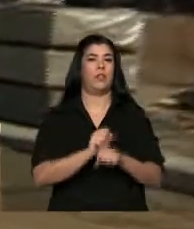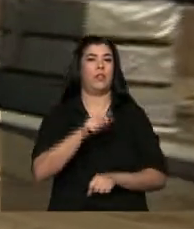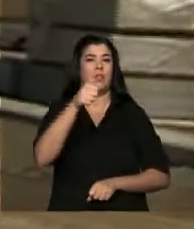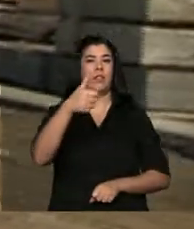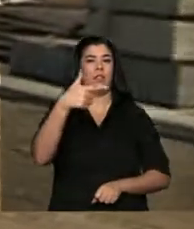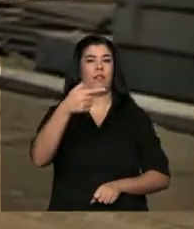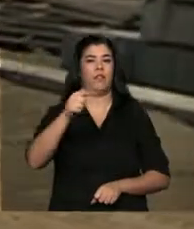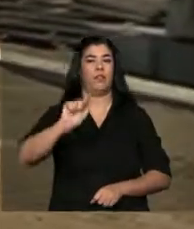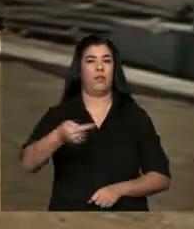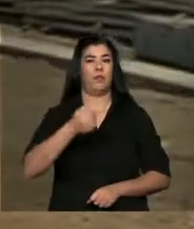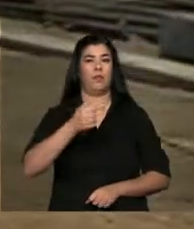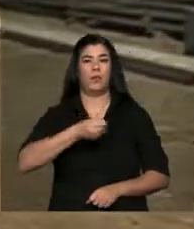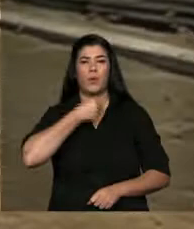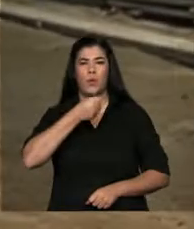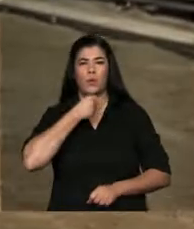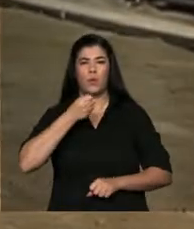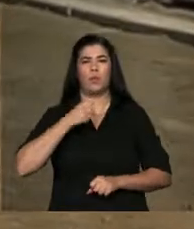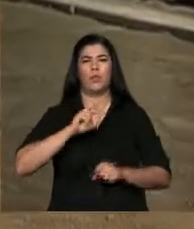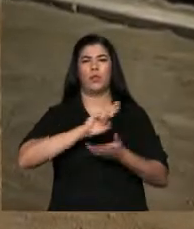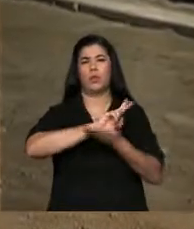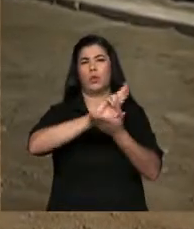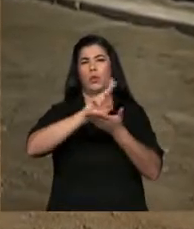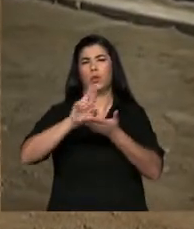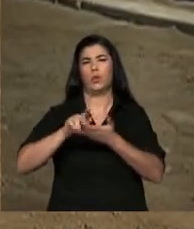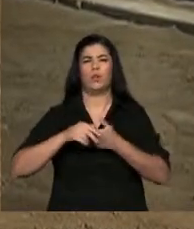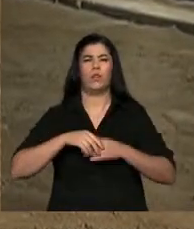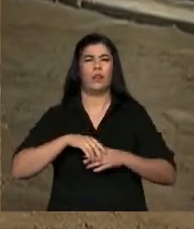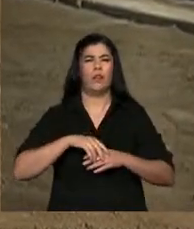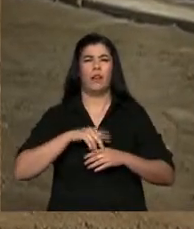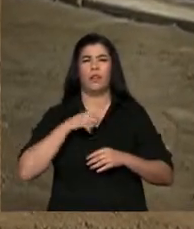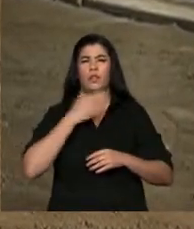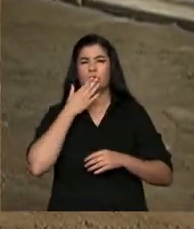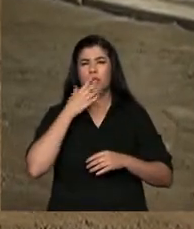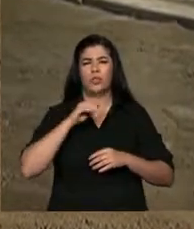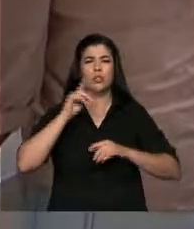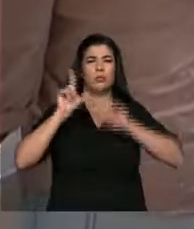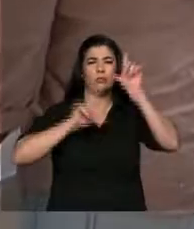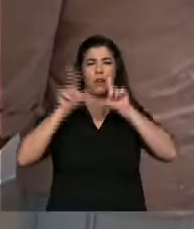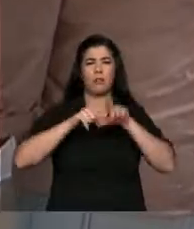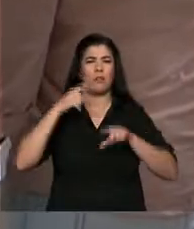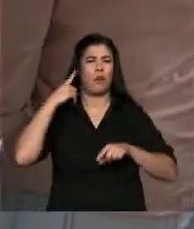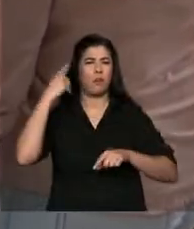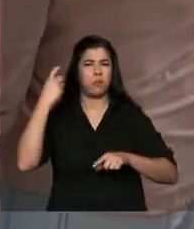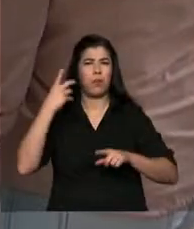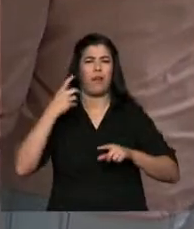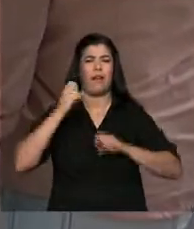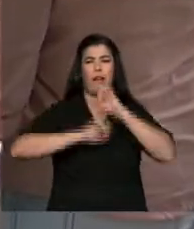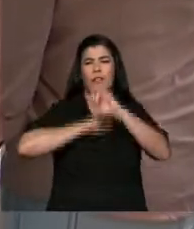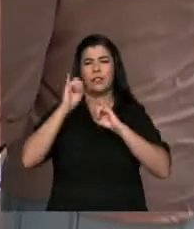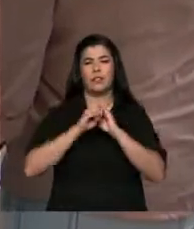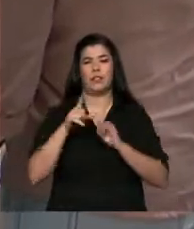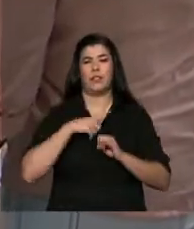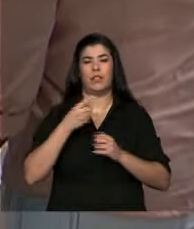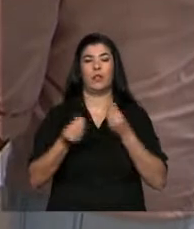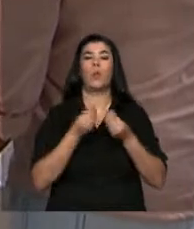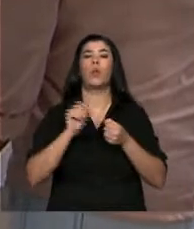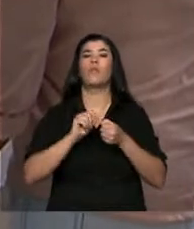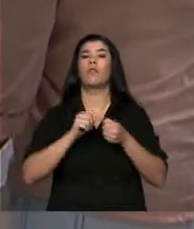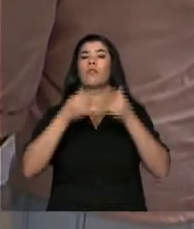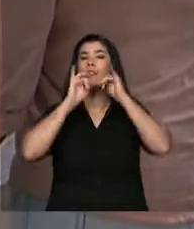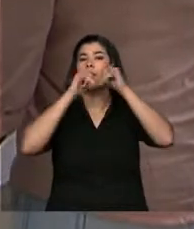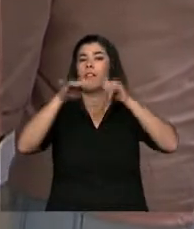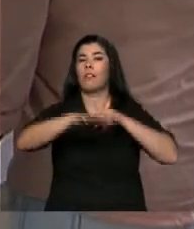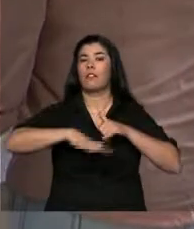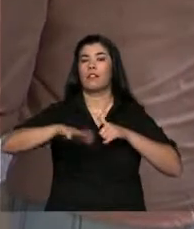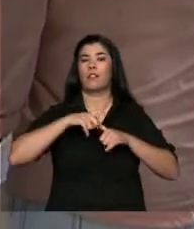mil jornalistas de todos os tipos de mídias, vindos de mais de 200 países. A execução foi feita por uma parceria entre